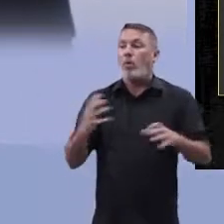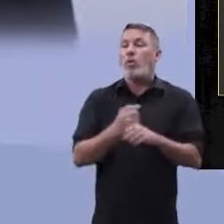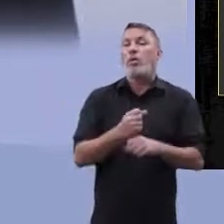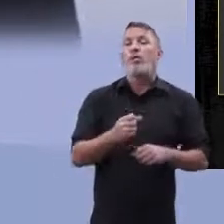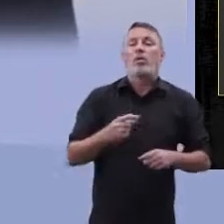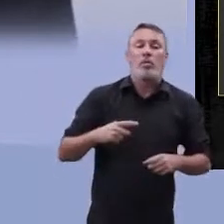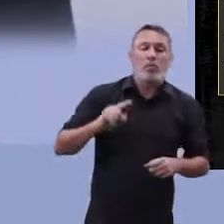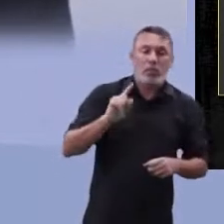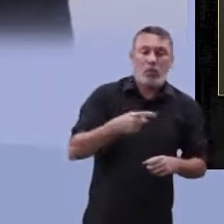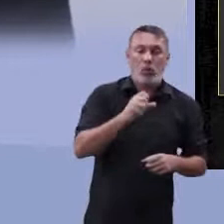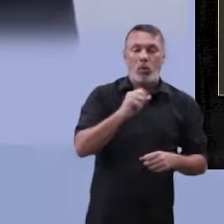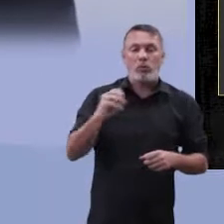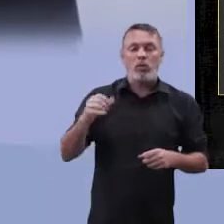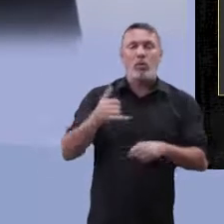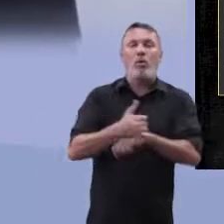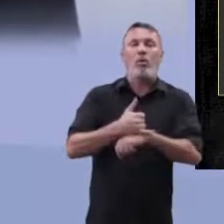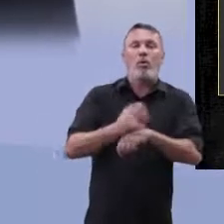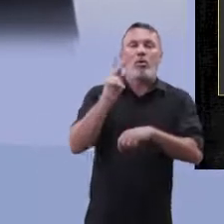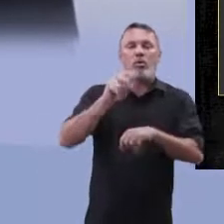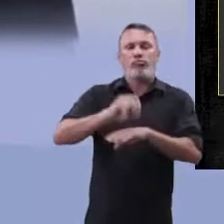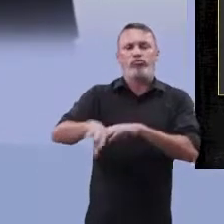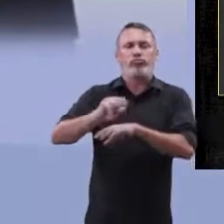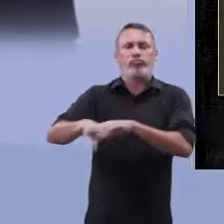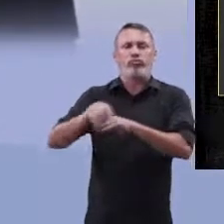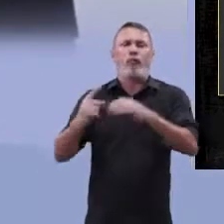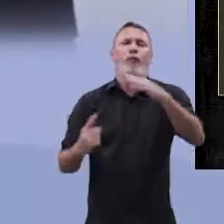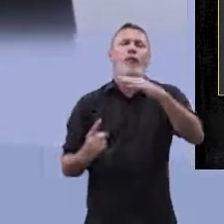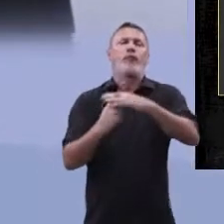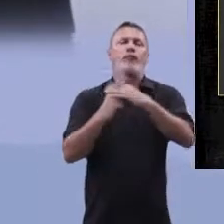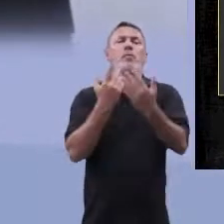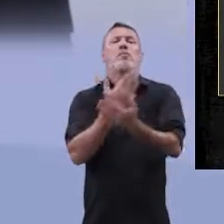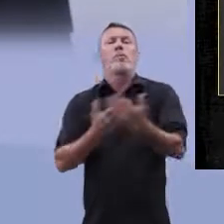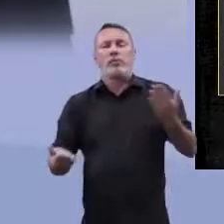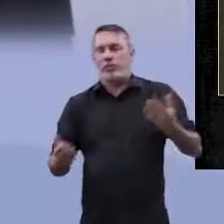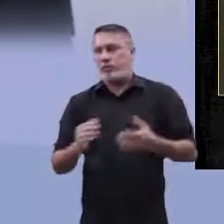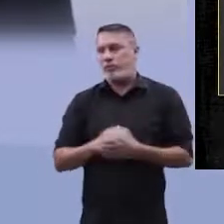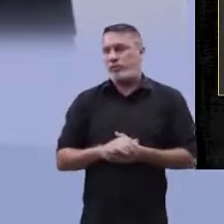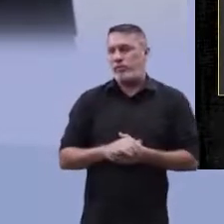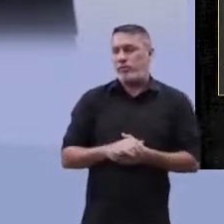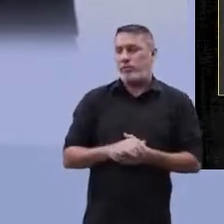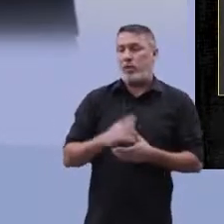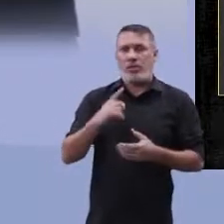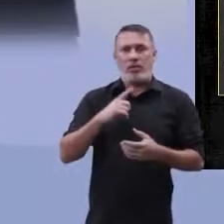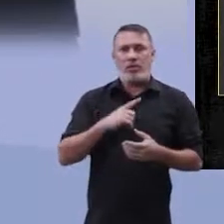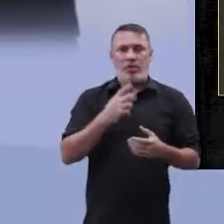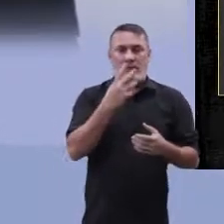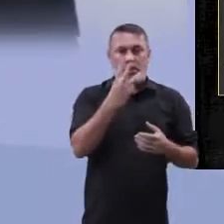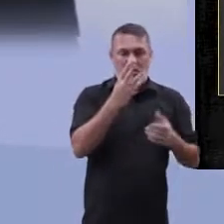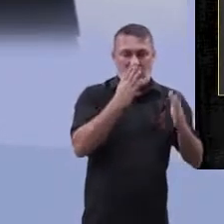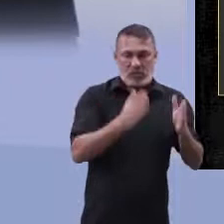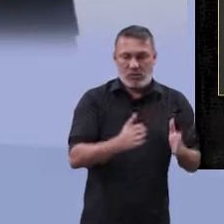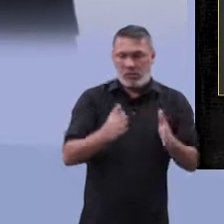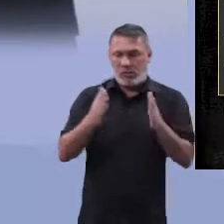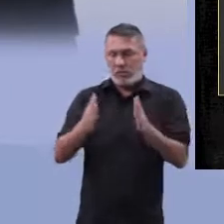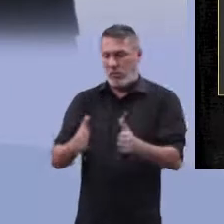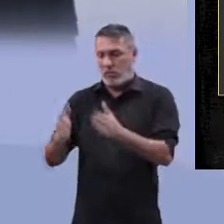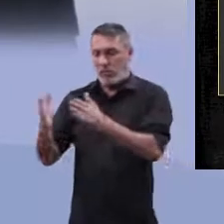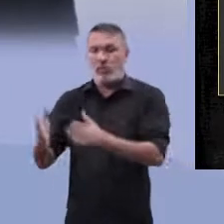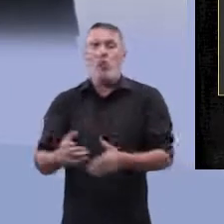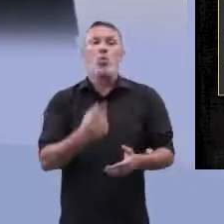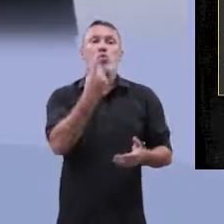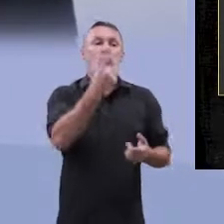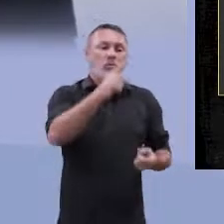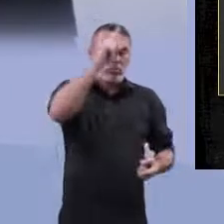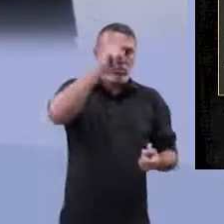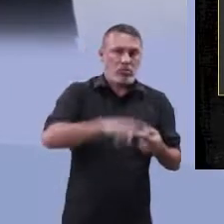ter aí 1.800 metros cúbicos que vão vazar. Volume total que vai vazar num compartimento